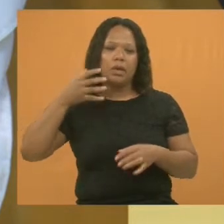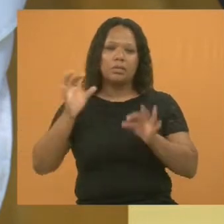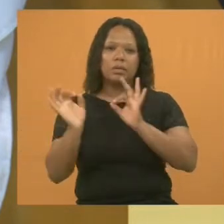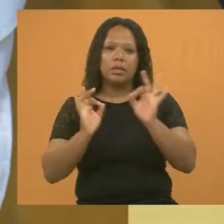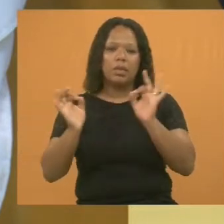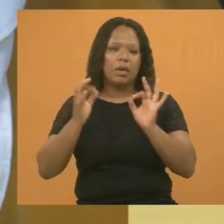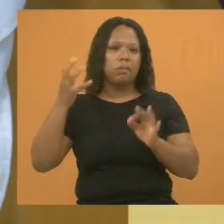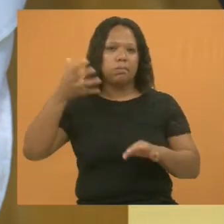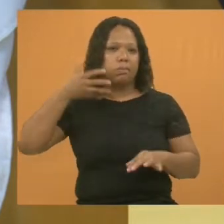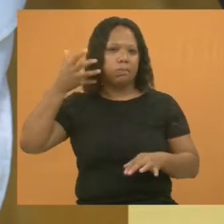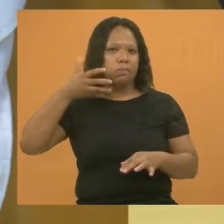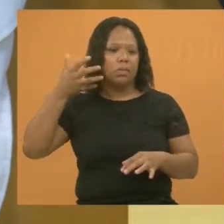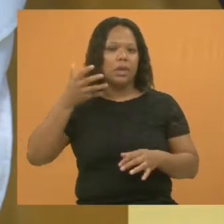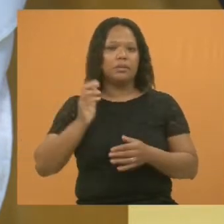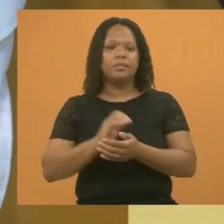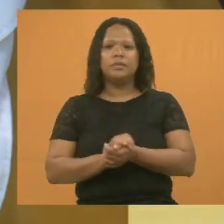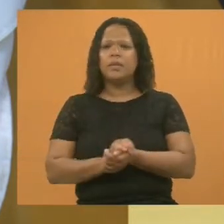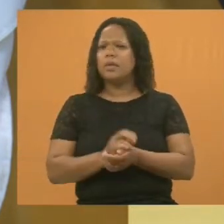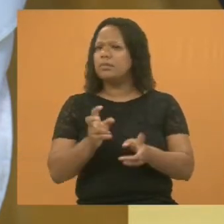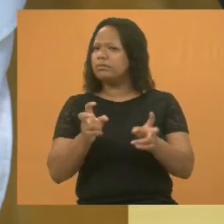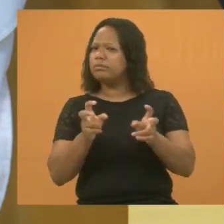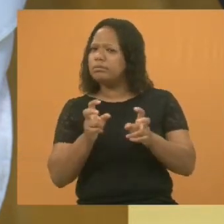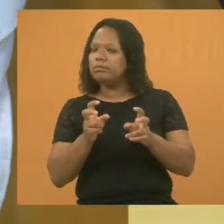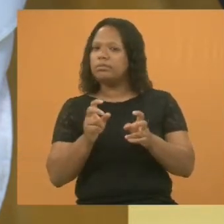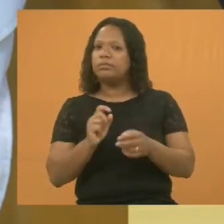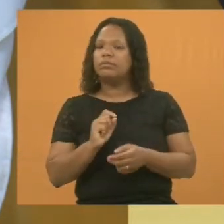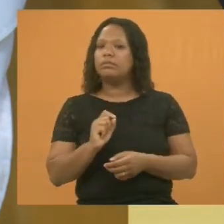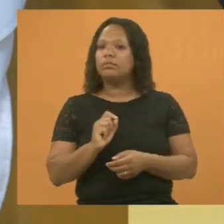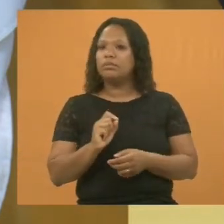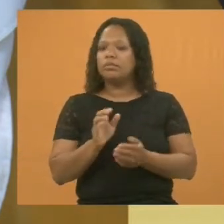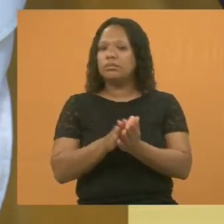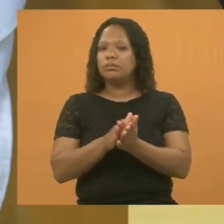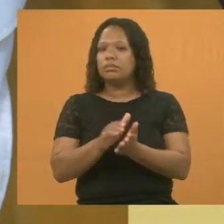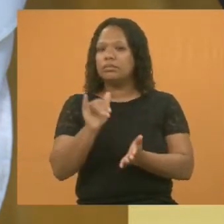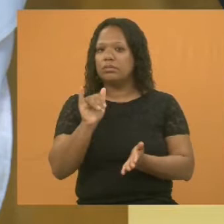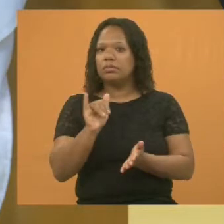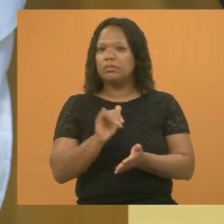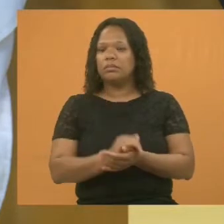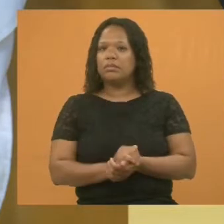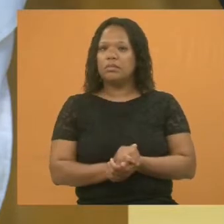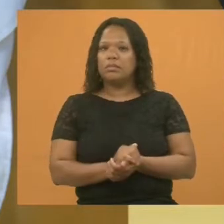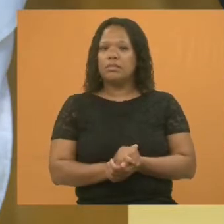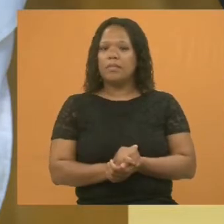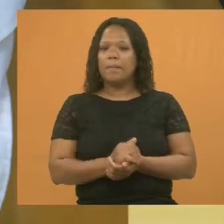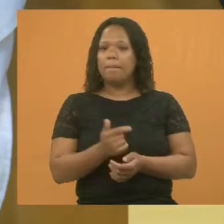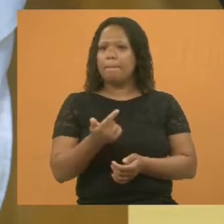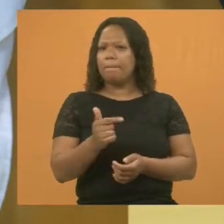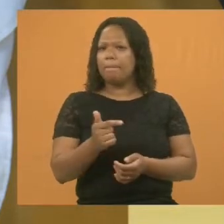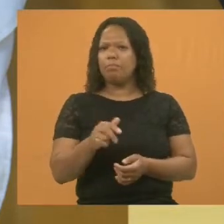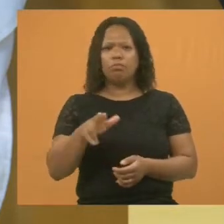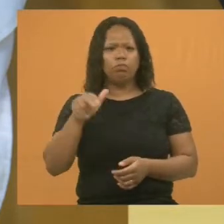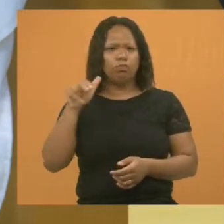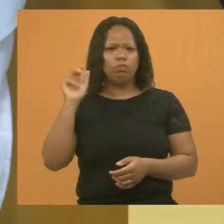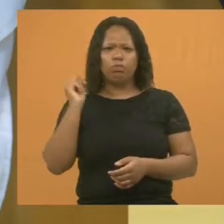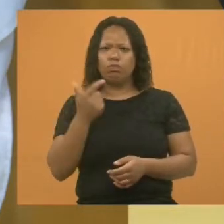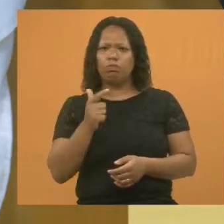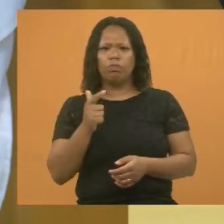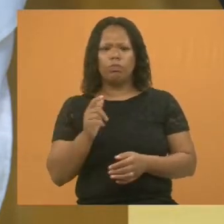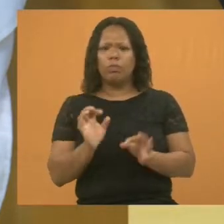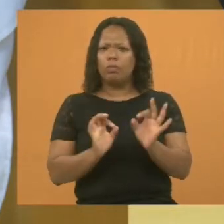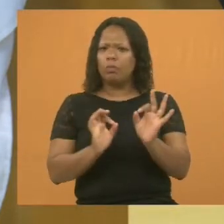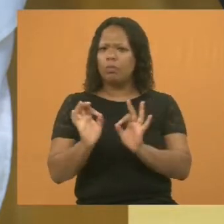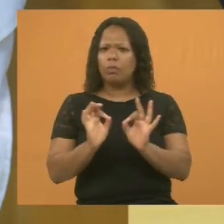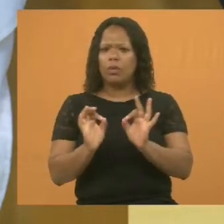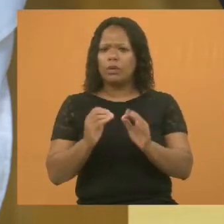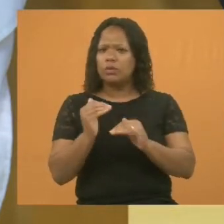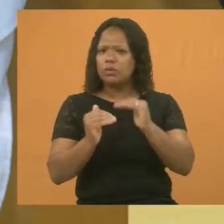das palestras, eu constatei que Jacareí não possui e nunca possuiu um plano diretor